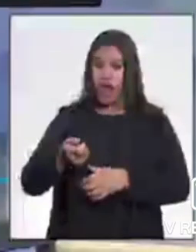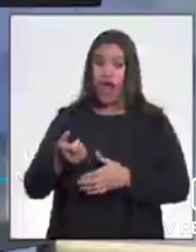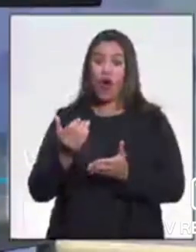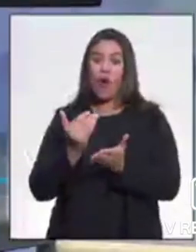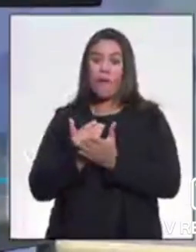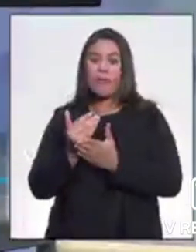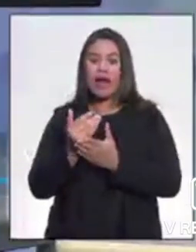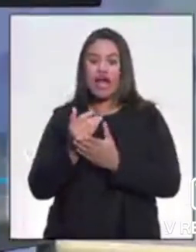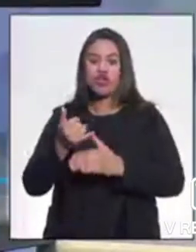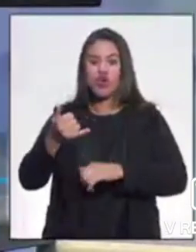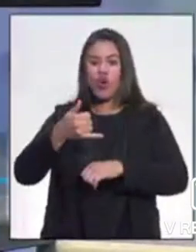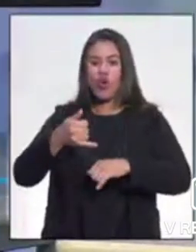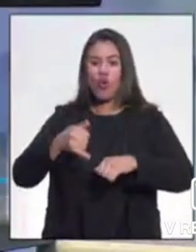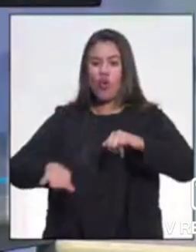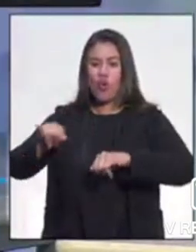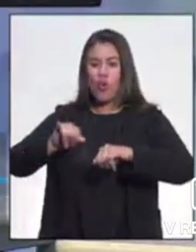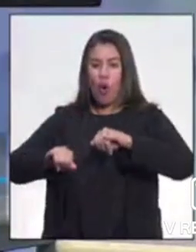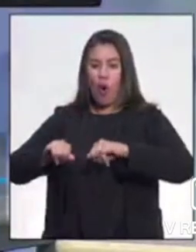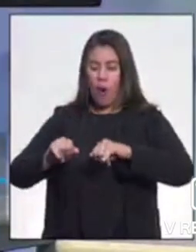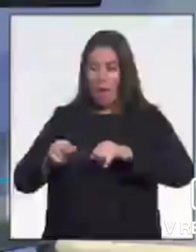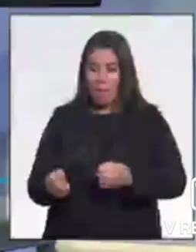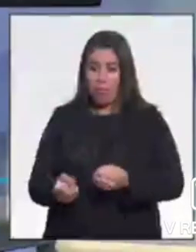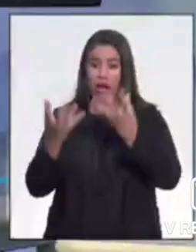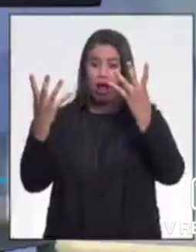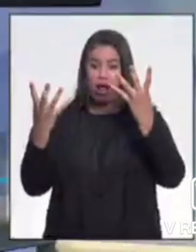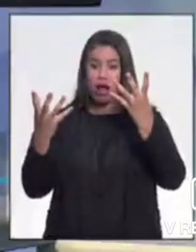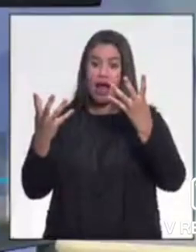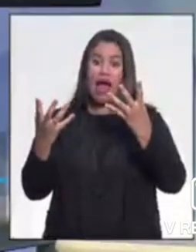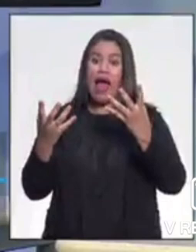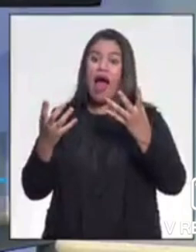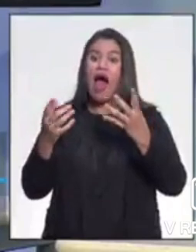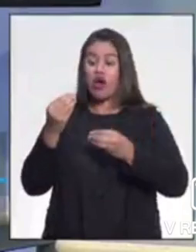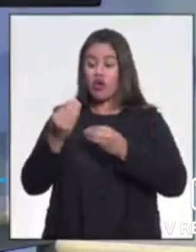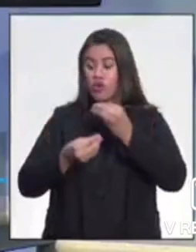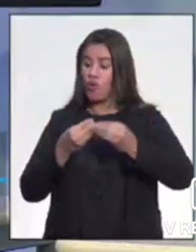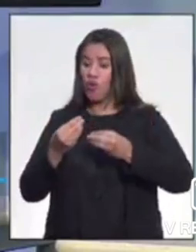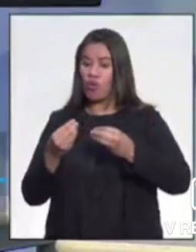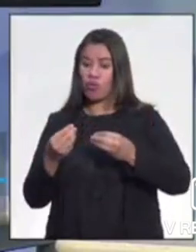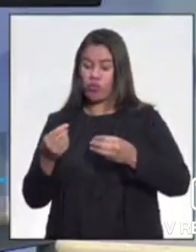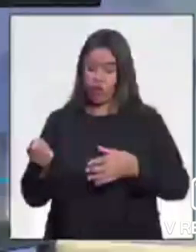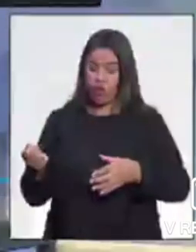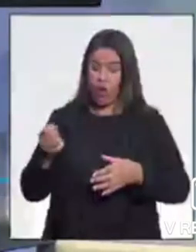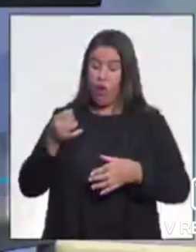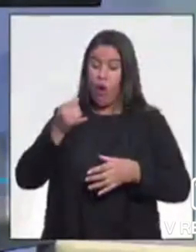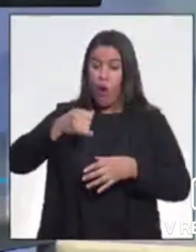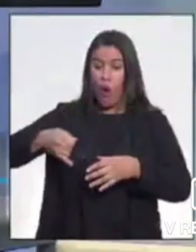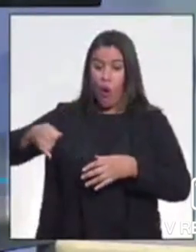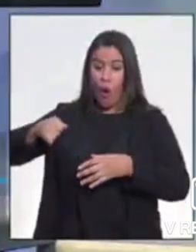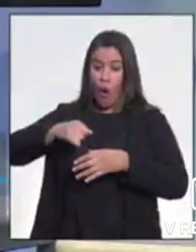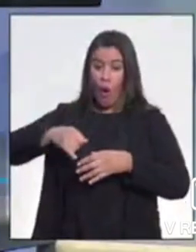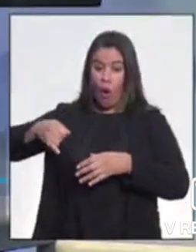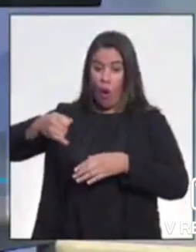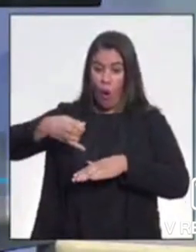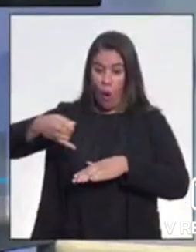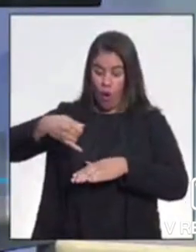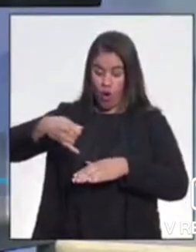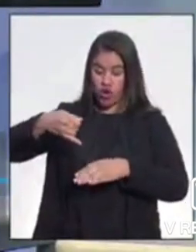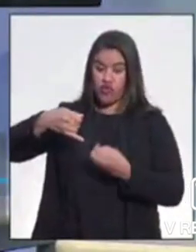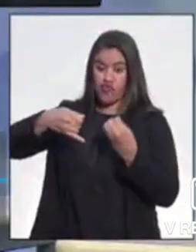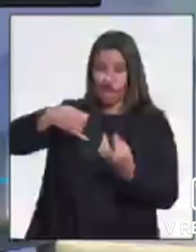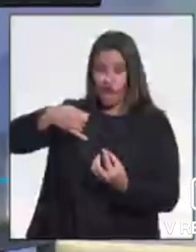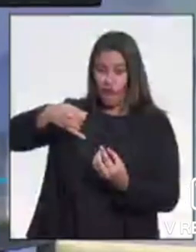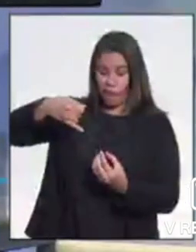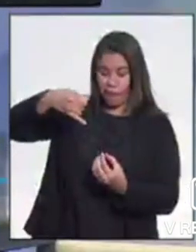espirrar óleo. E esse óleo cai no fogo. O que acontece com o fogo? Ele fica com uma chama um pouco mais intensa, certo? A chama um pouco